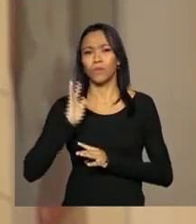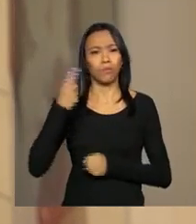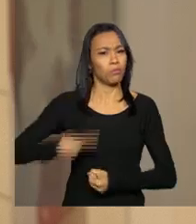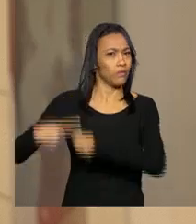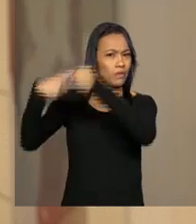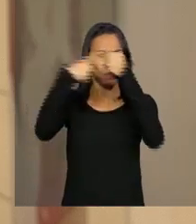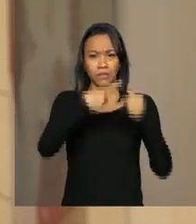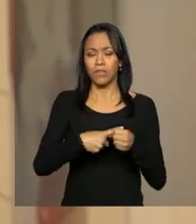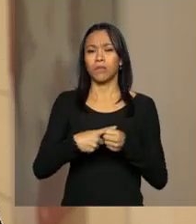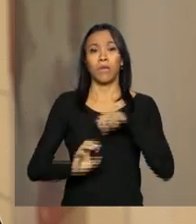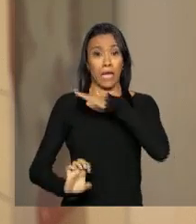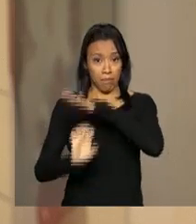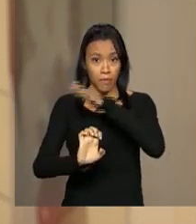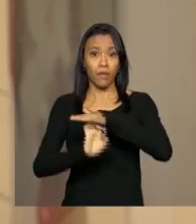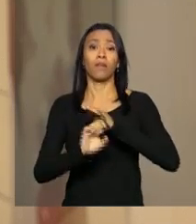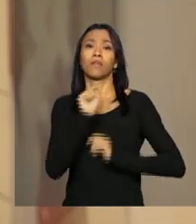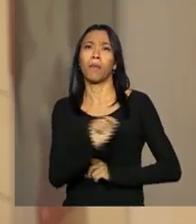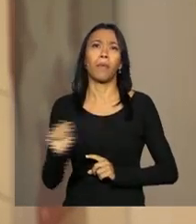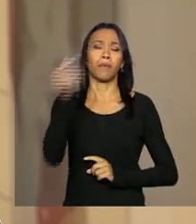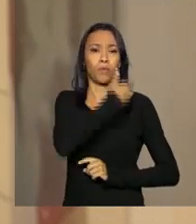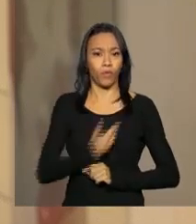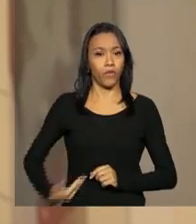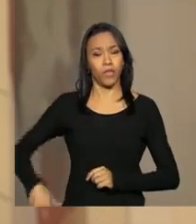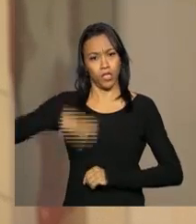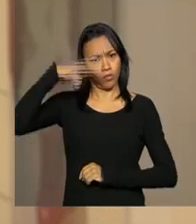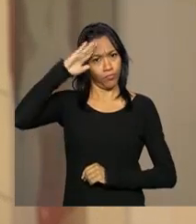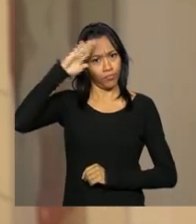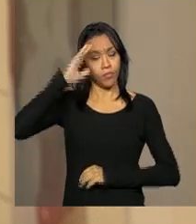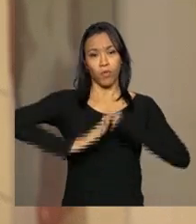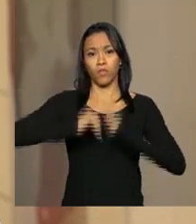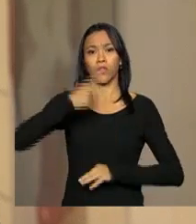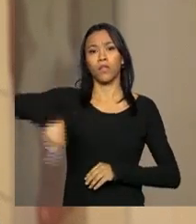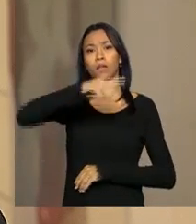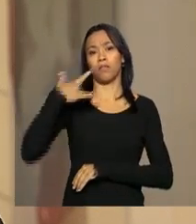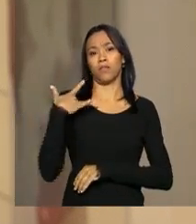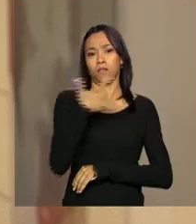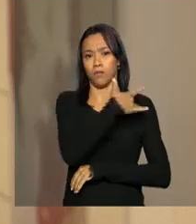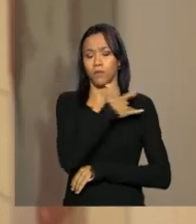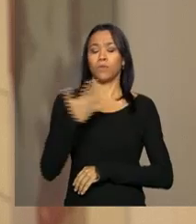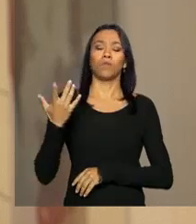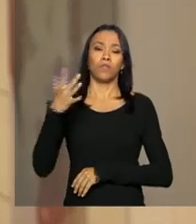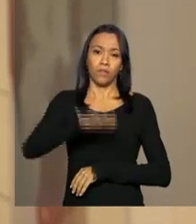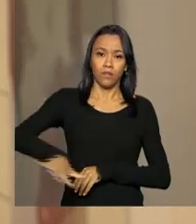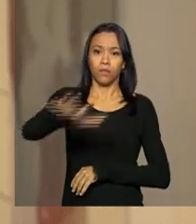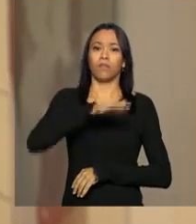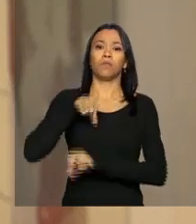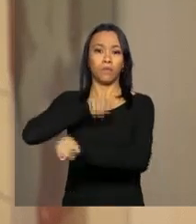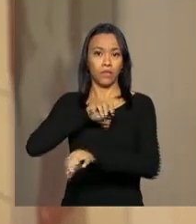inclusive empresas públicas Forças Armadas profissionais de educação saúde de todas as áreas de